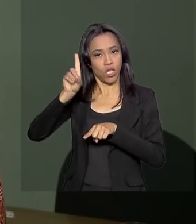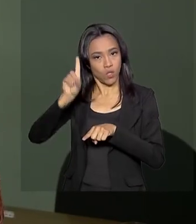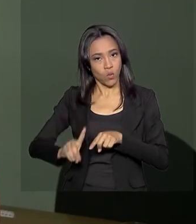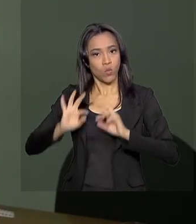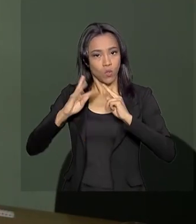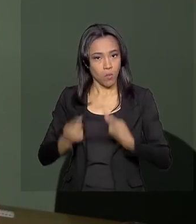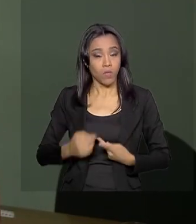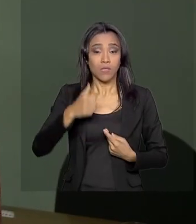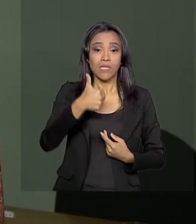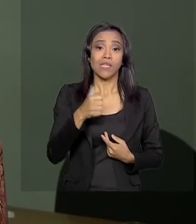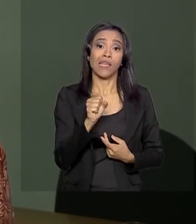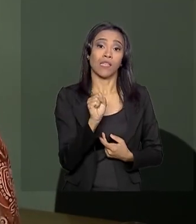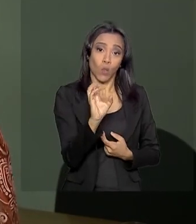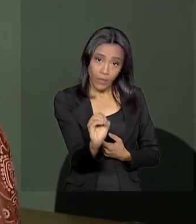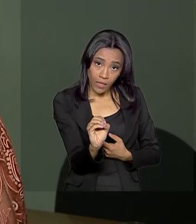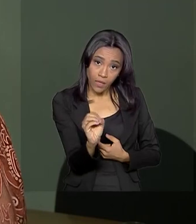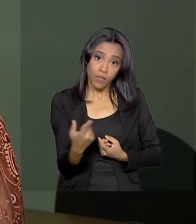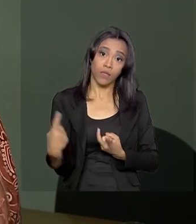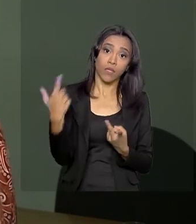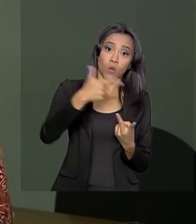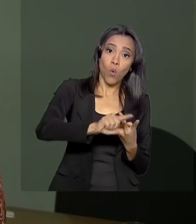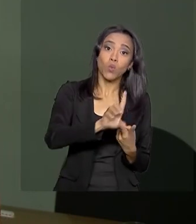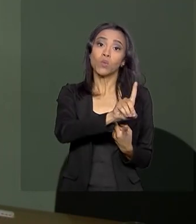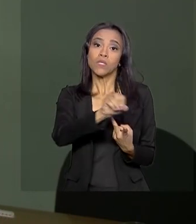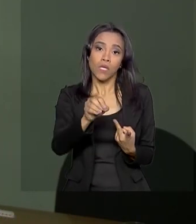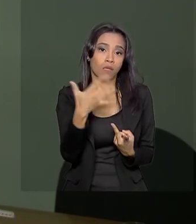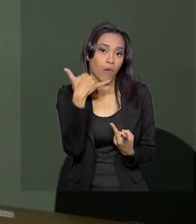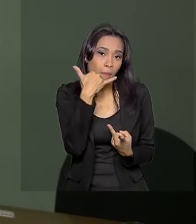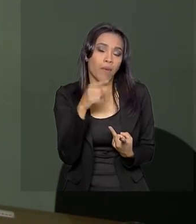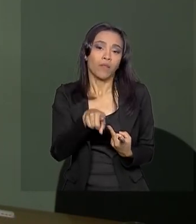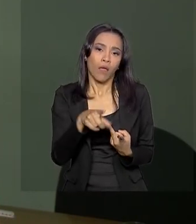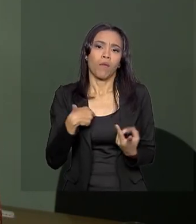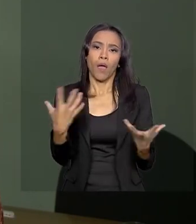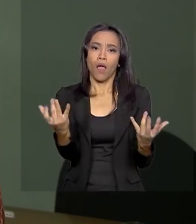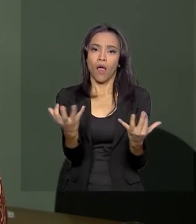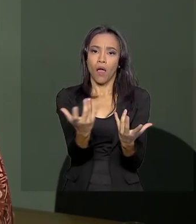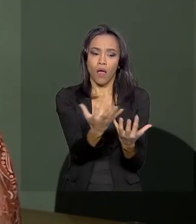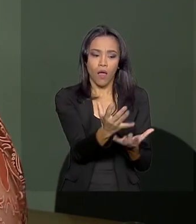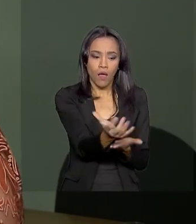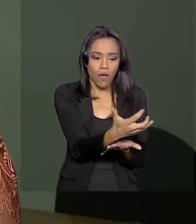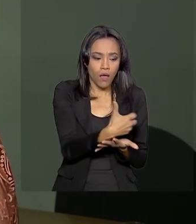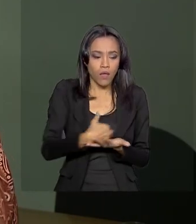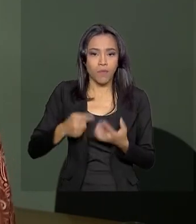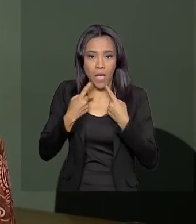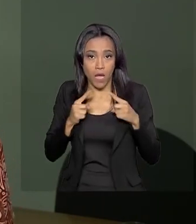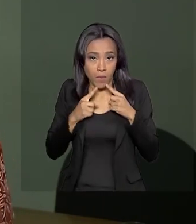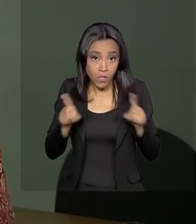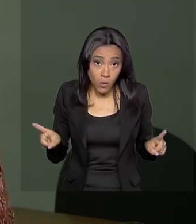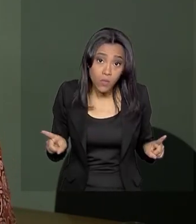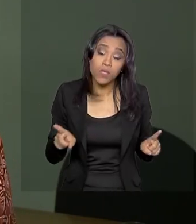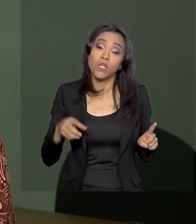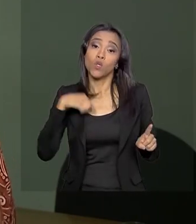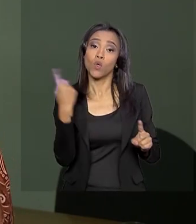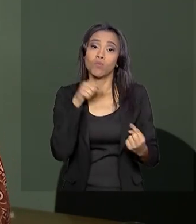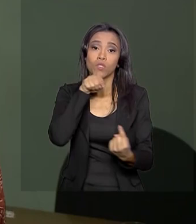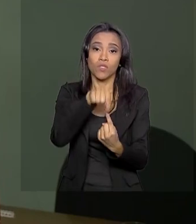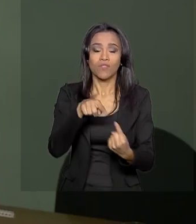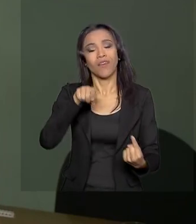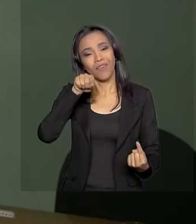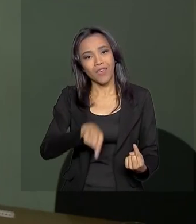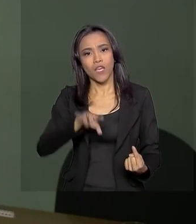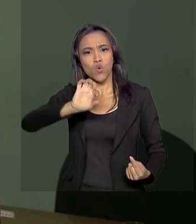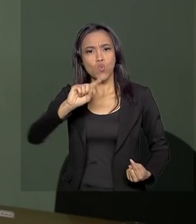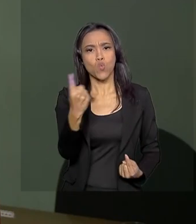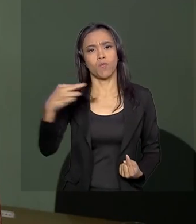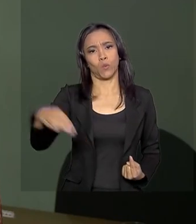o canal 180 e o canal 100, está aí agora para receber de verdade. E o nosso objetivo é que esses canais atendam em menos